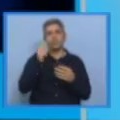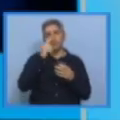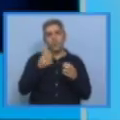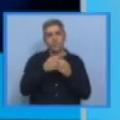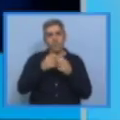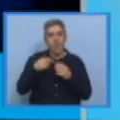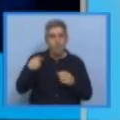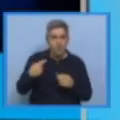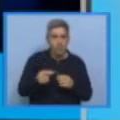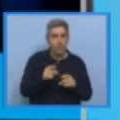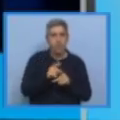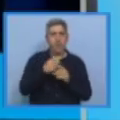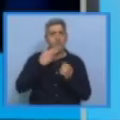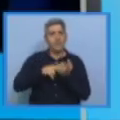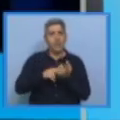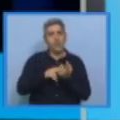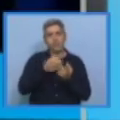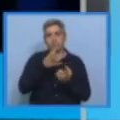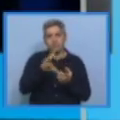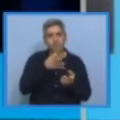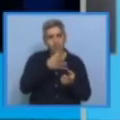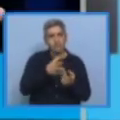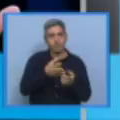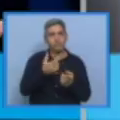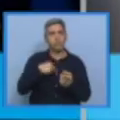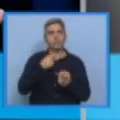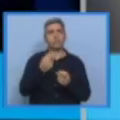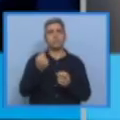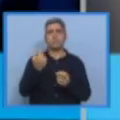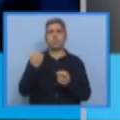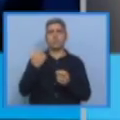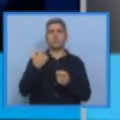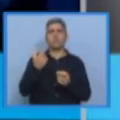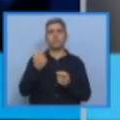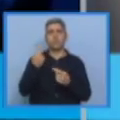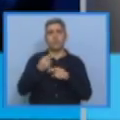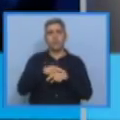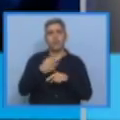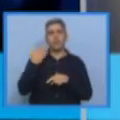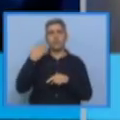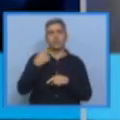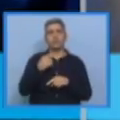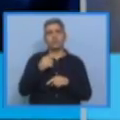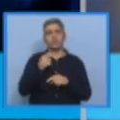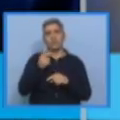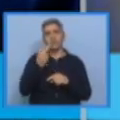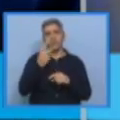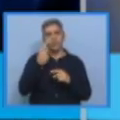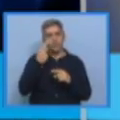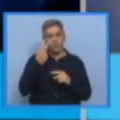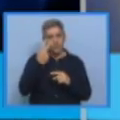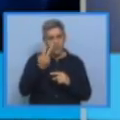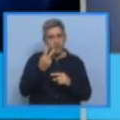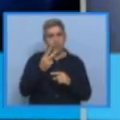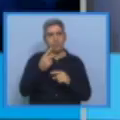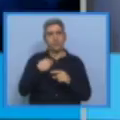convivemos em cada dia como sendo a verdade. E nós dizíamos até há algum tempo atrás, passou na televisão, portanto, e